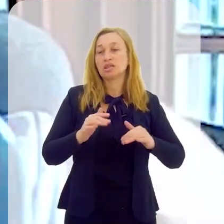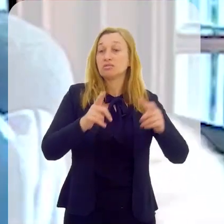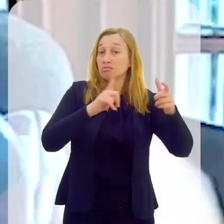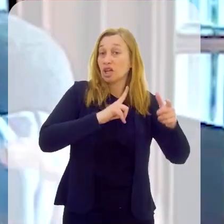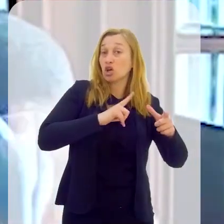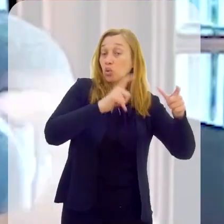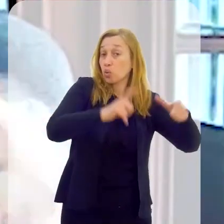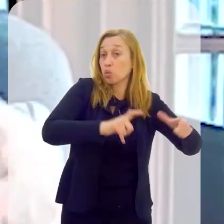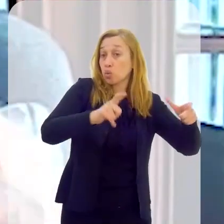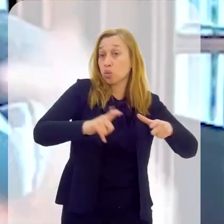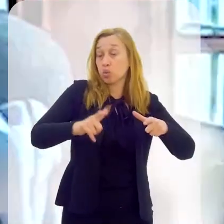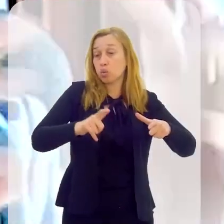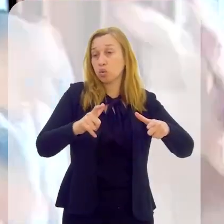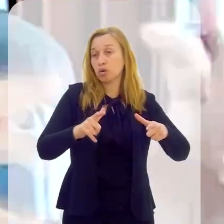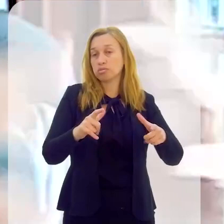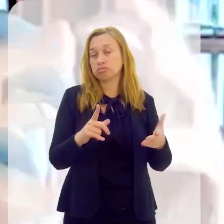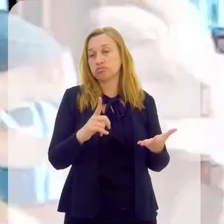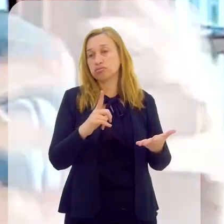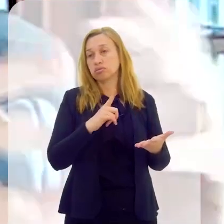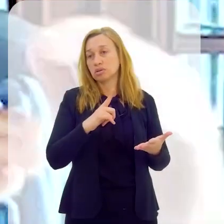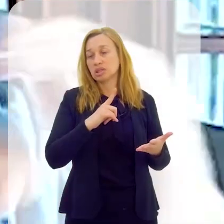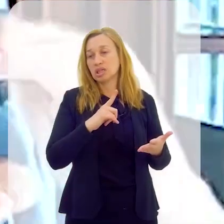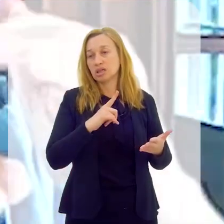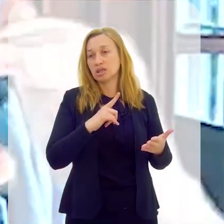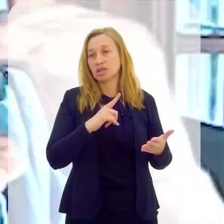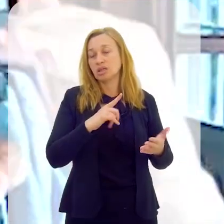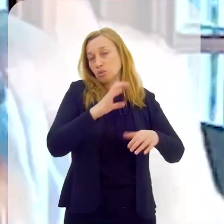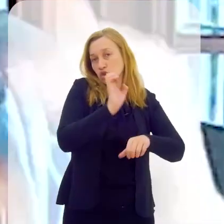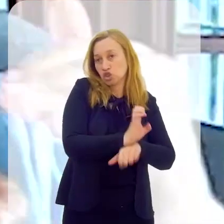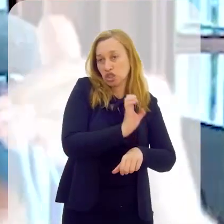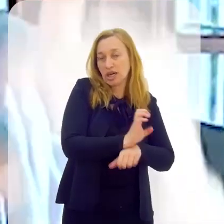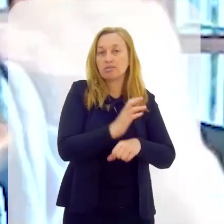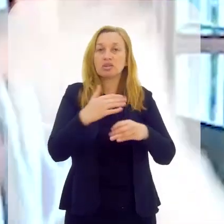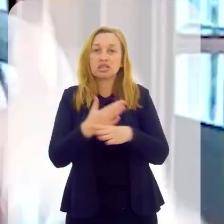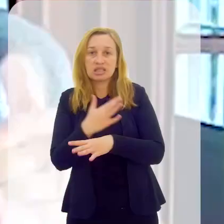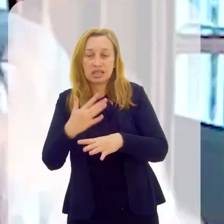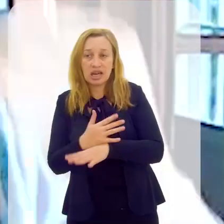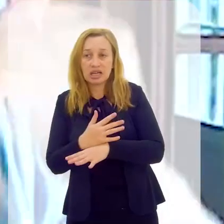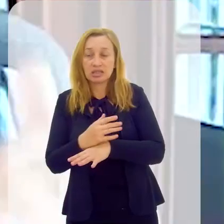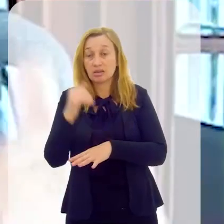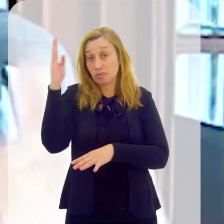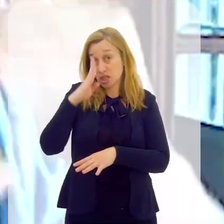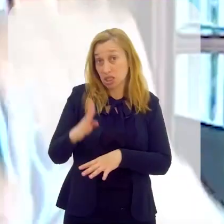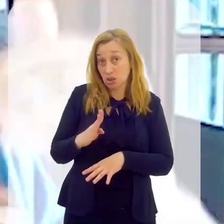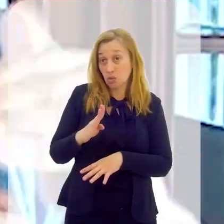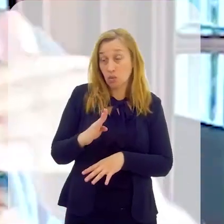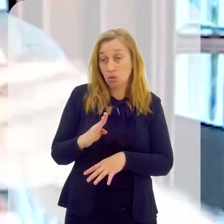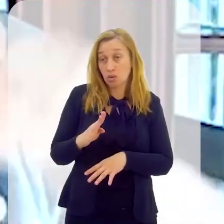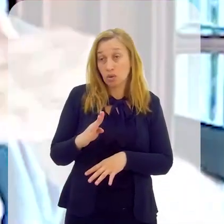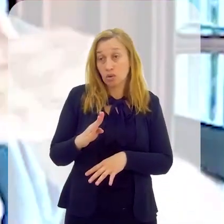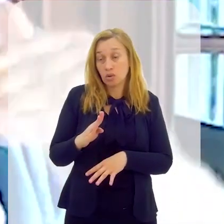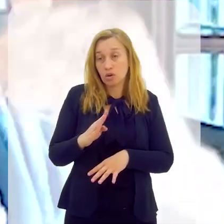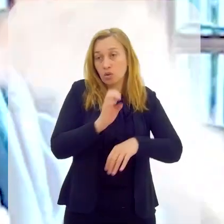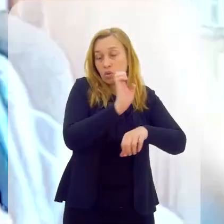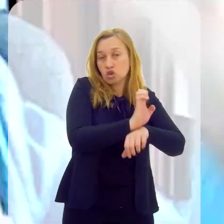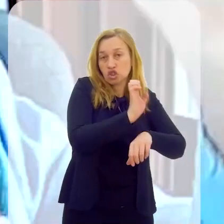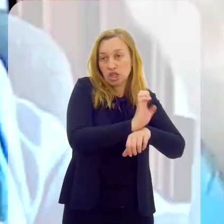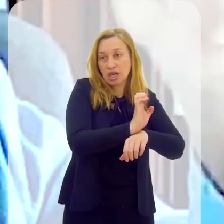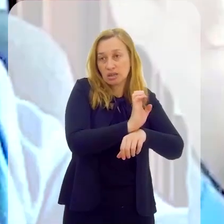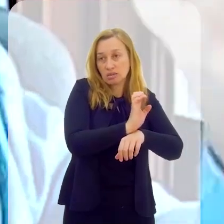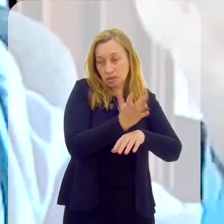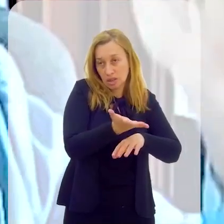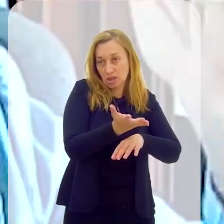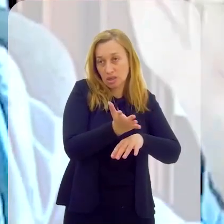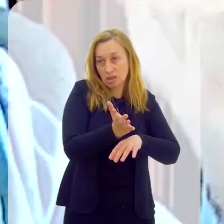de excelência, existem lugares em que você tem aqui no estado, na cidade, no Brasil,